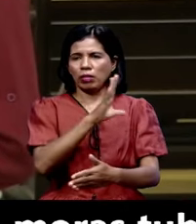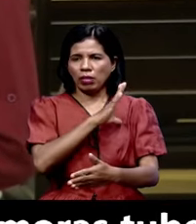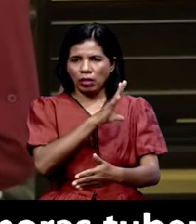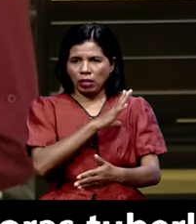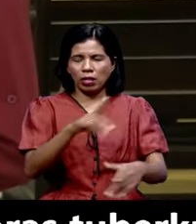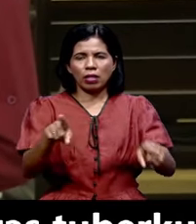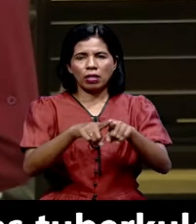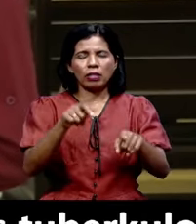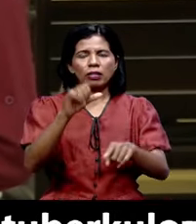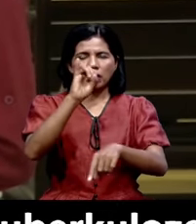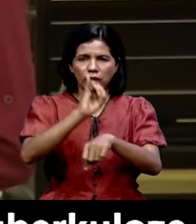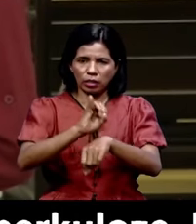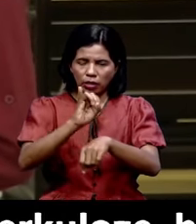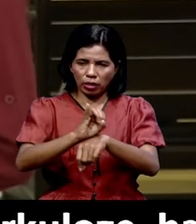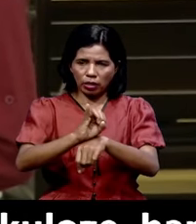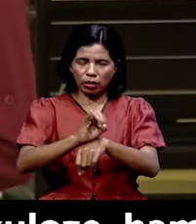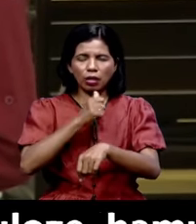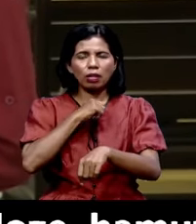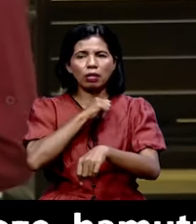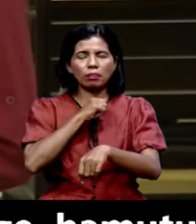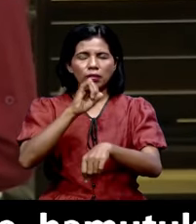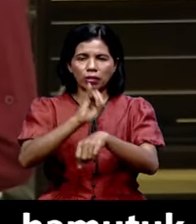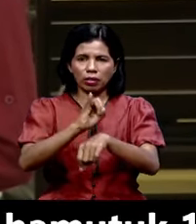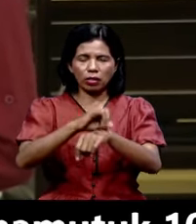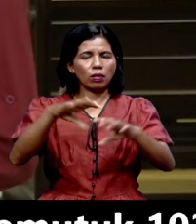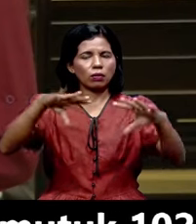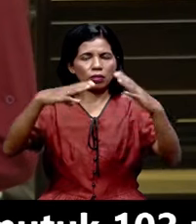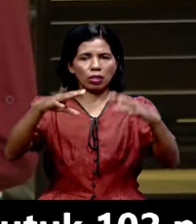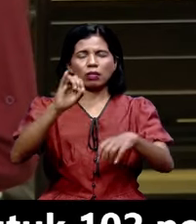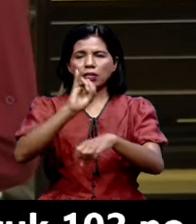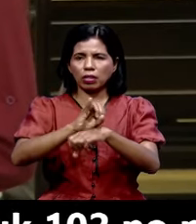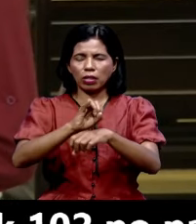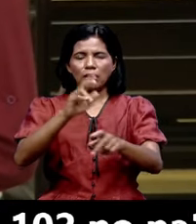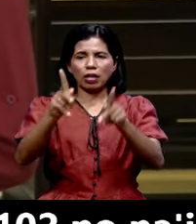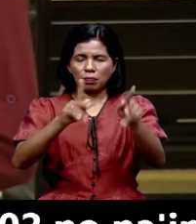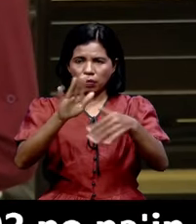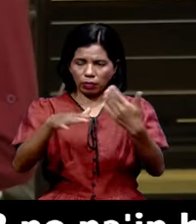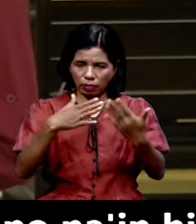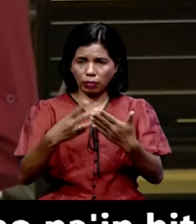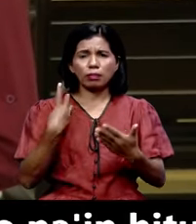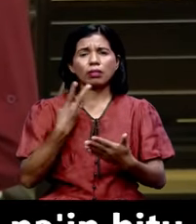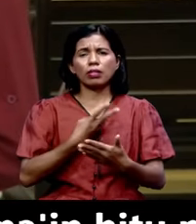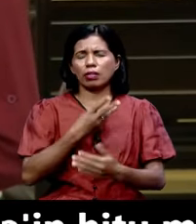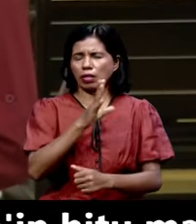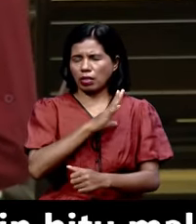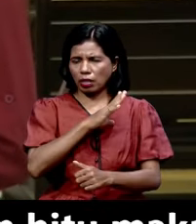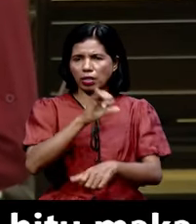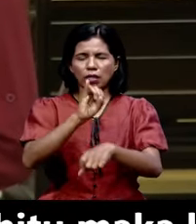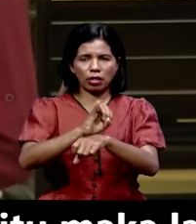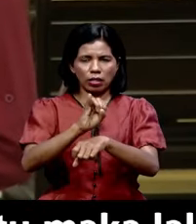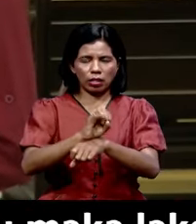hane samparuku ane san conselho paroquial saranisira ita inkata igreja nela